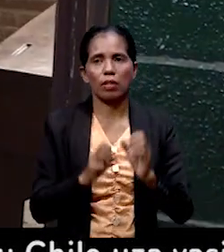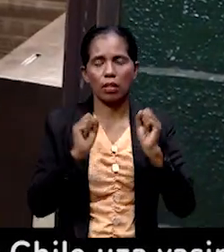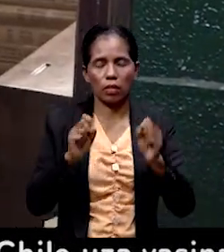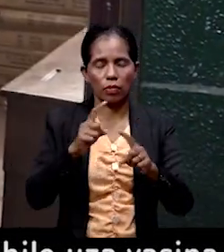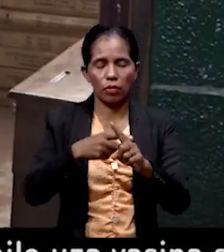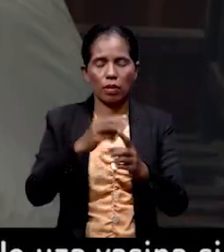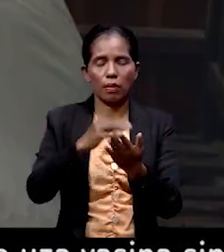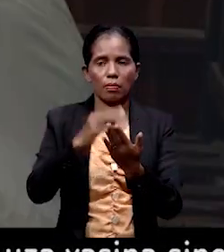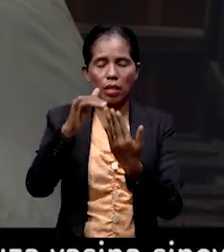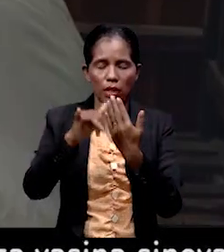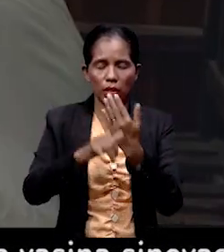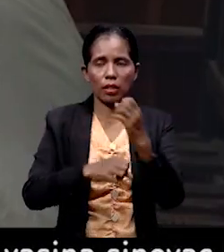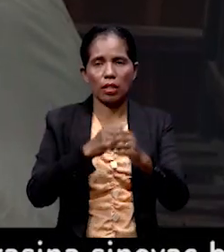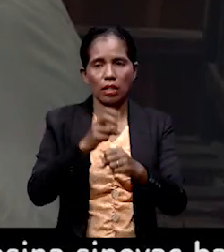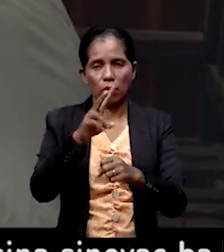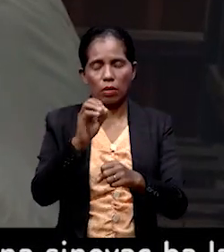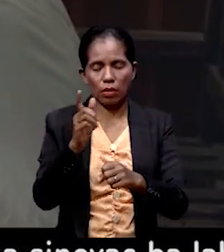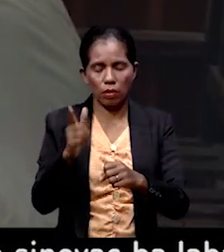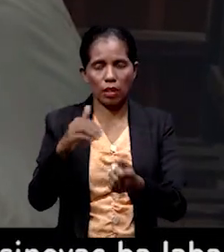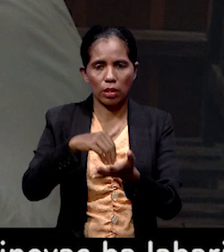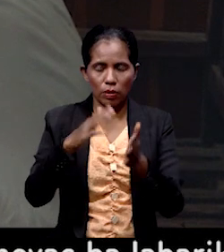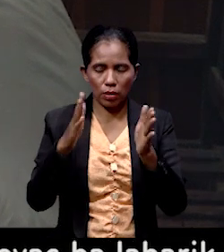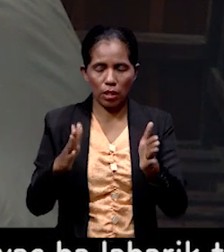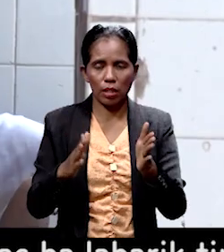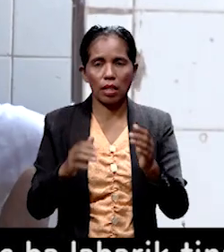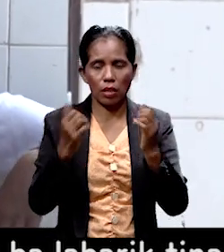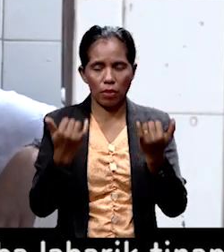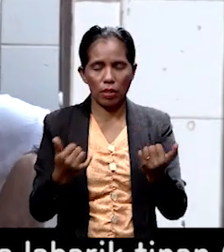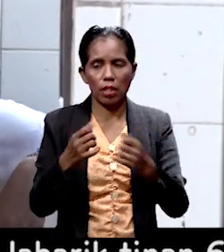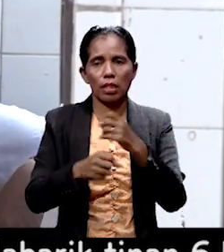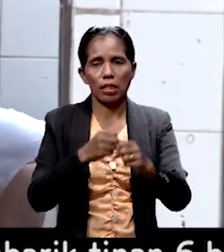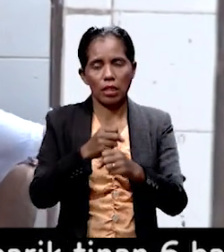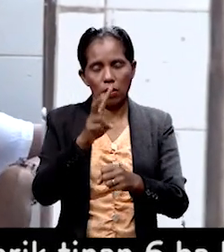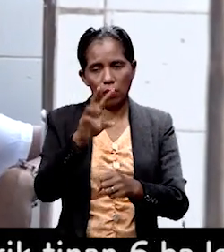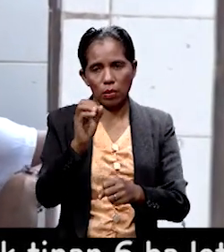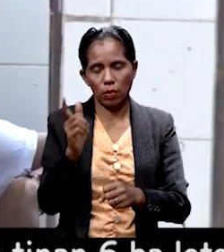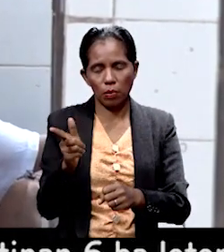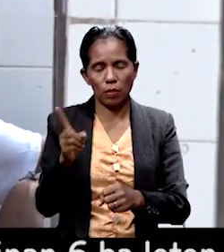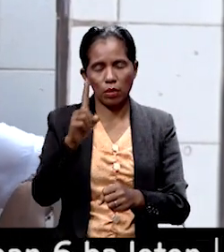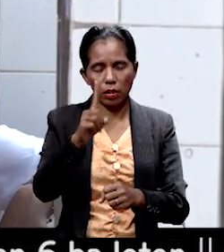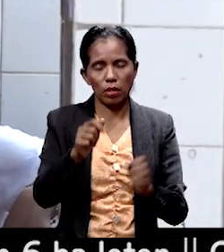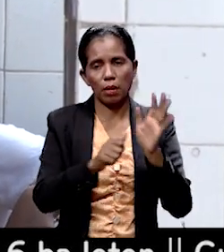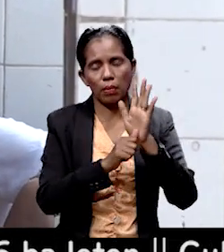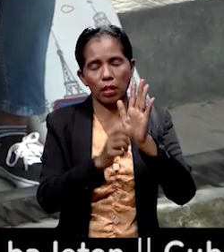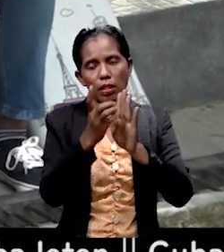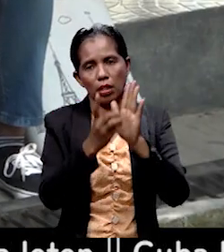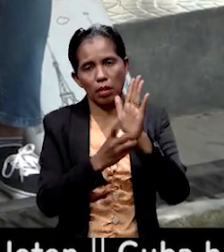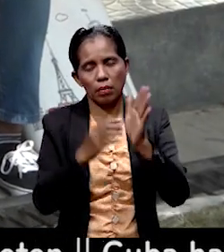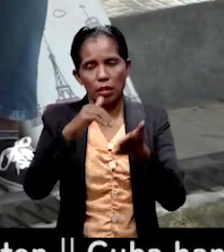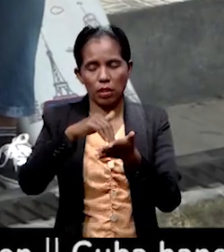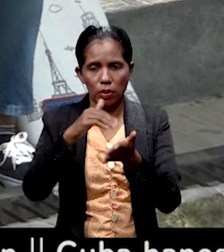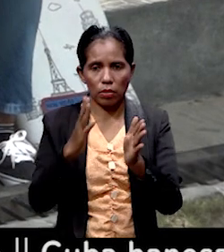rua nulu ba beneficiar estudante ativo no ia tinan rihun rua rua nulu resin ida sira apresenta mos dados ba estudante